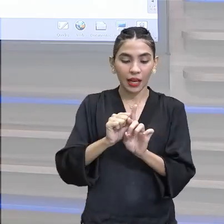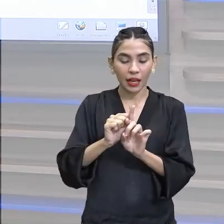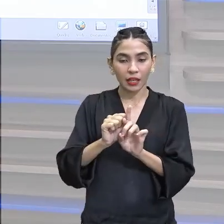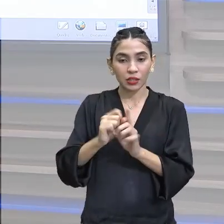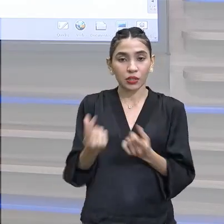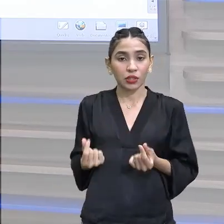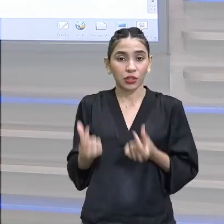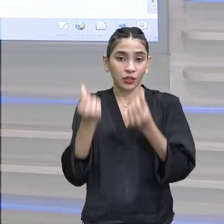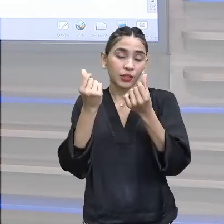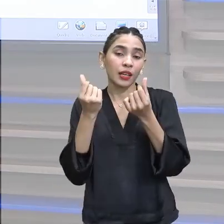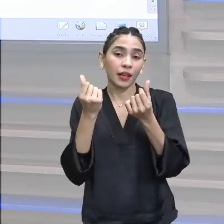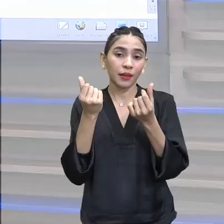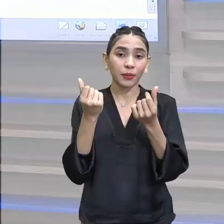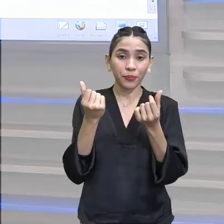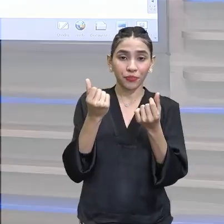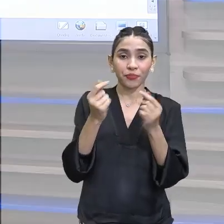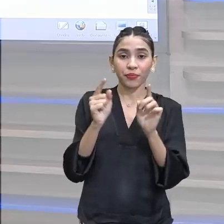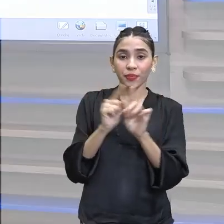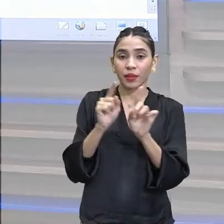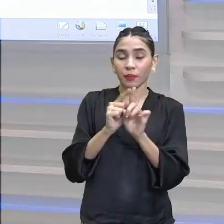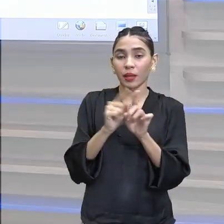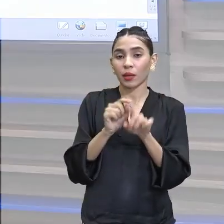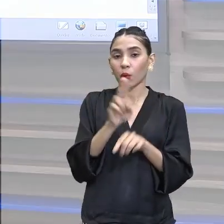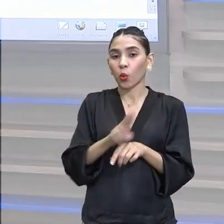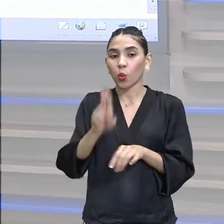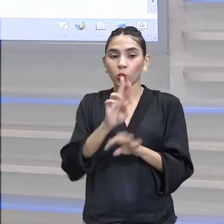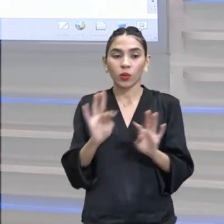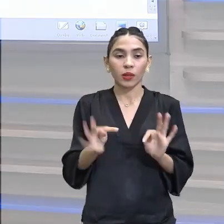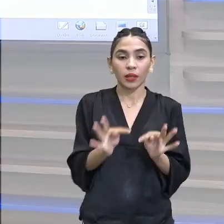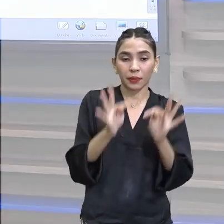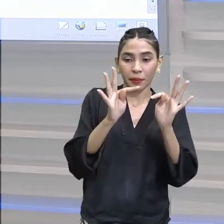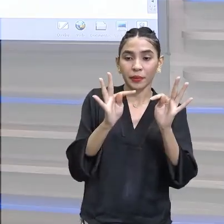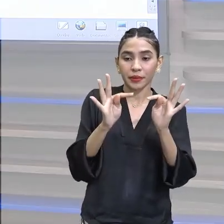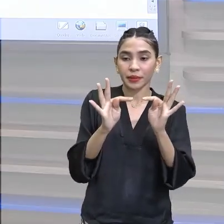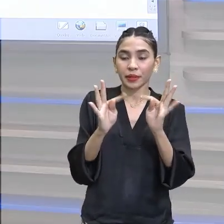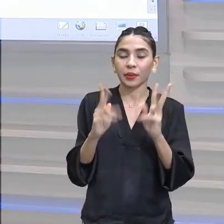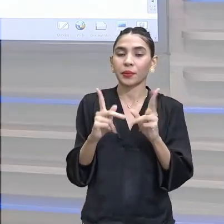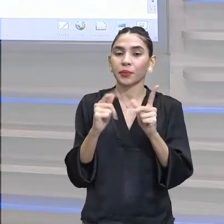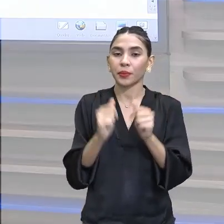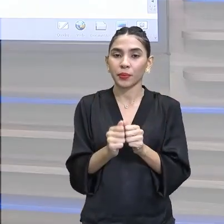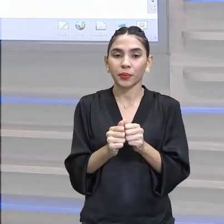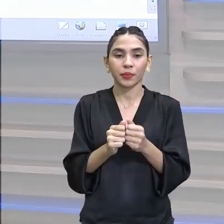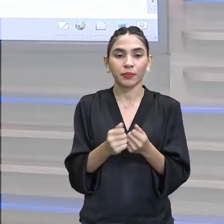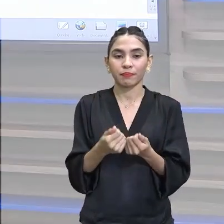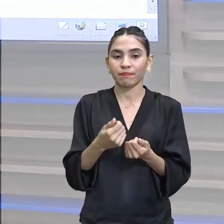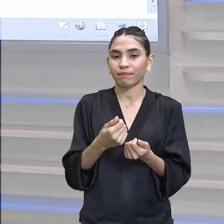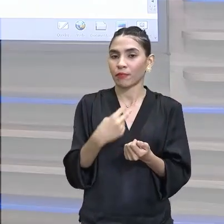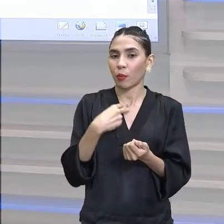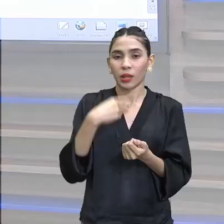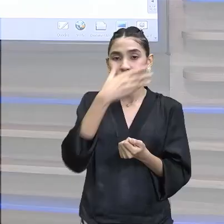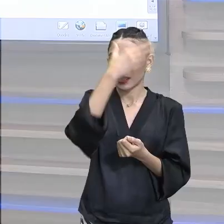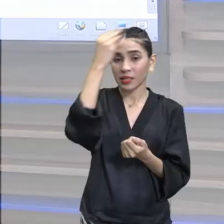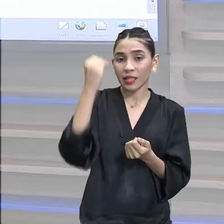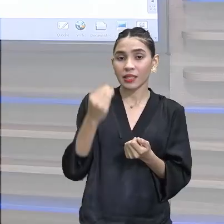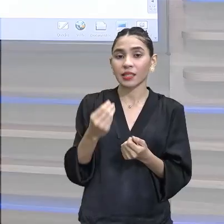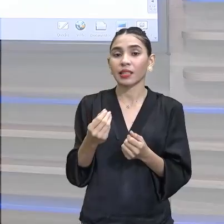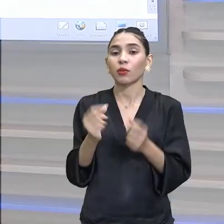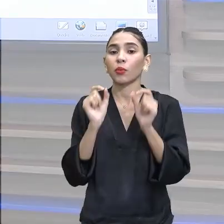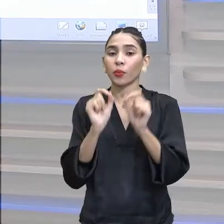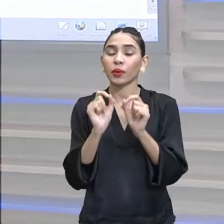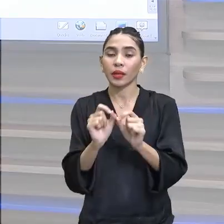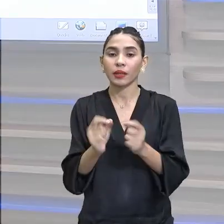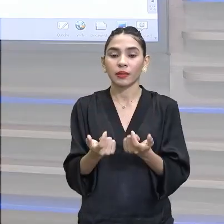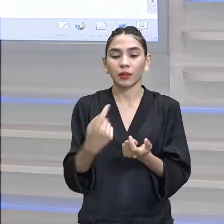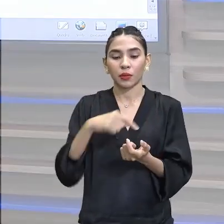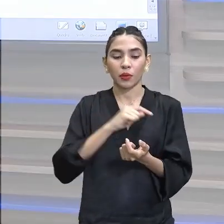de riqueza, de dinheiro, né, de uso de tecnologias, tudo isso também não pode esquecer a questão do local, né? A